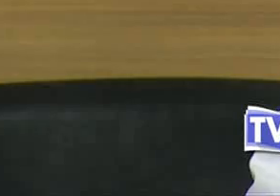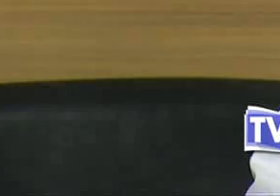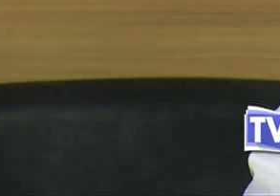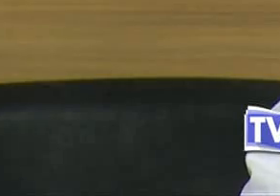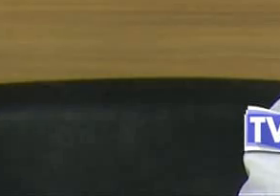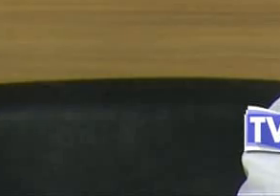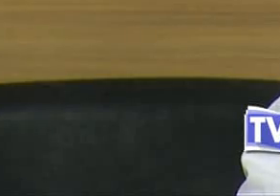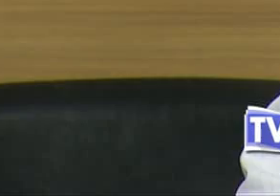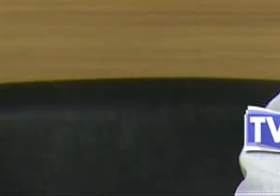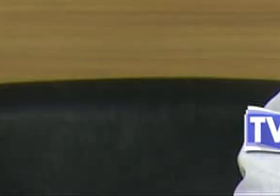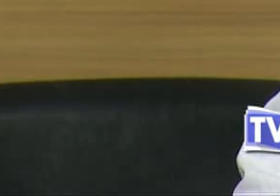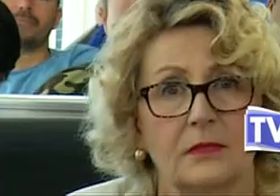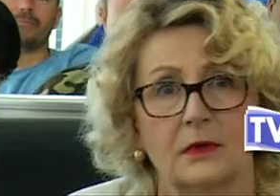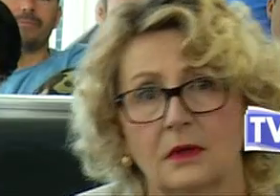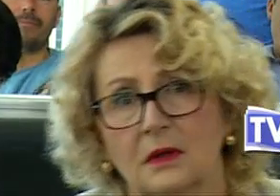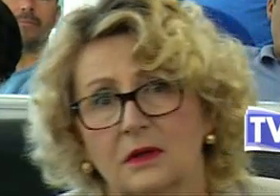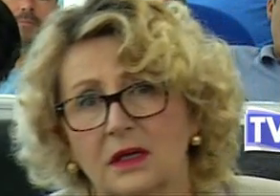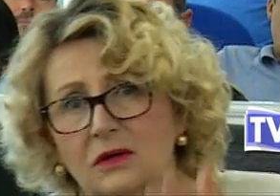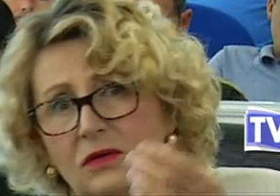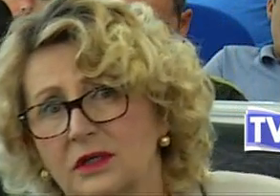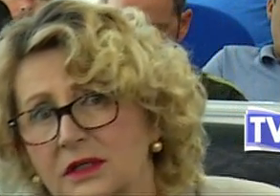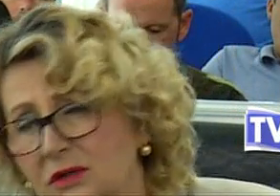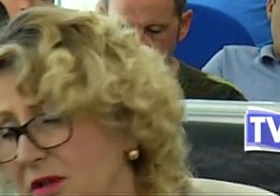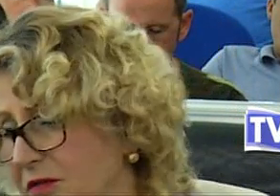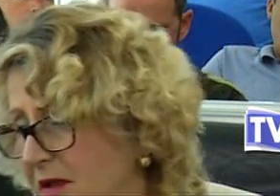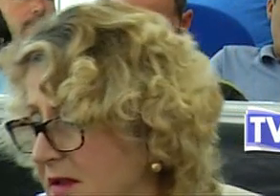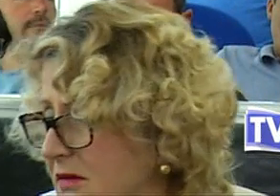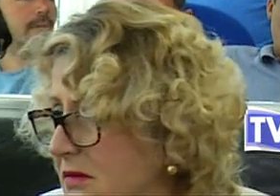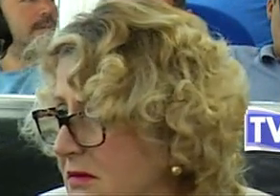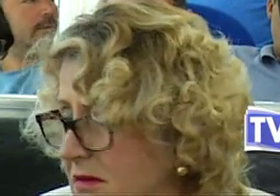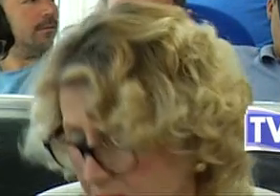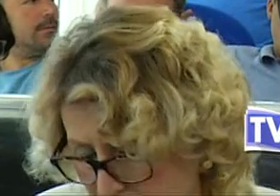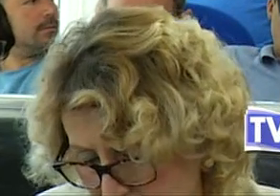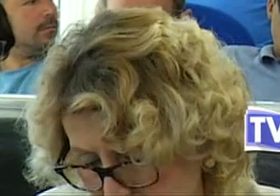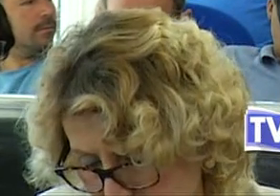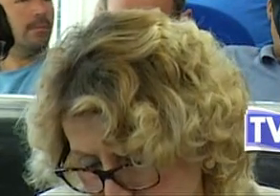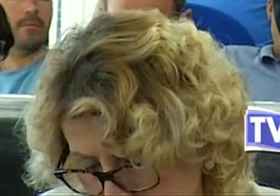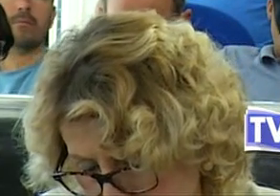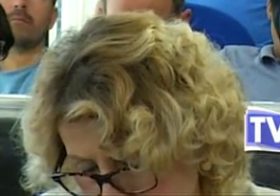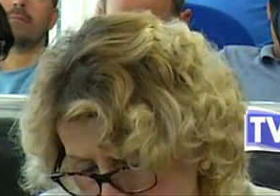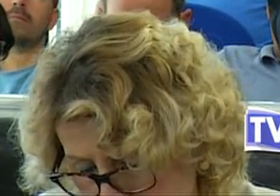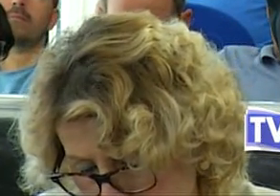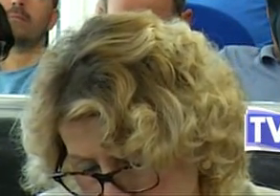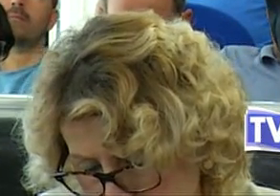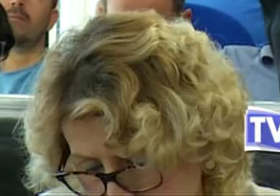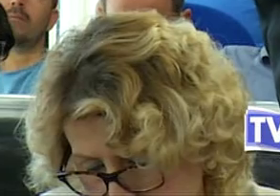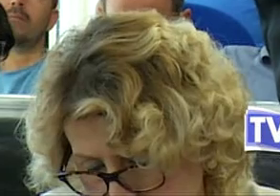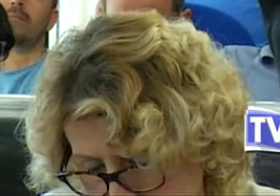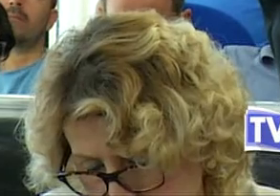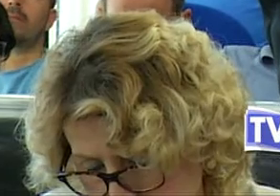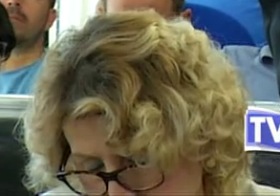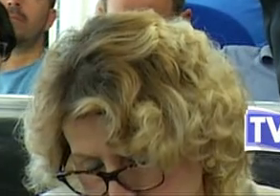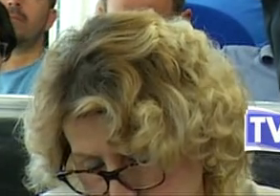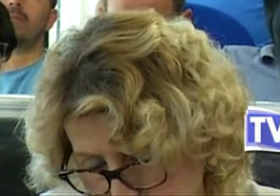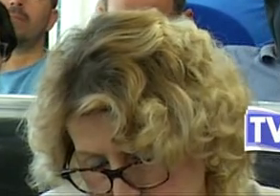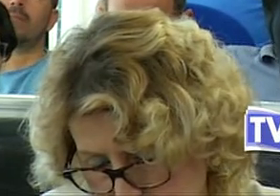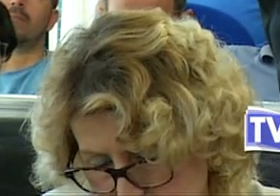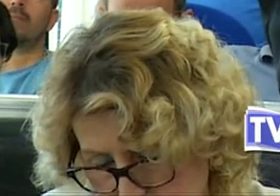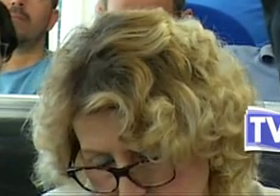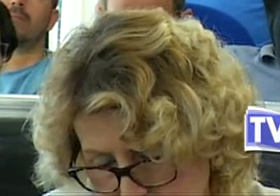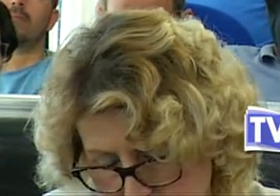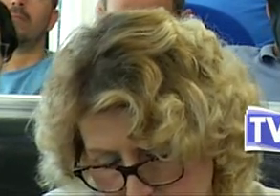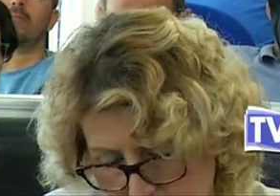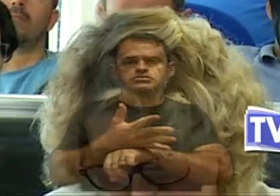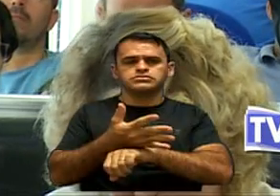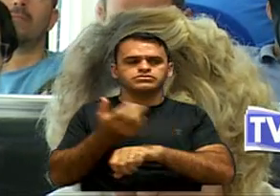Queria cumprimentar um instantinho só, vereador. Queria cumprimentar a Vossa Excelência também pela questão dos ônibus noturnos no período de madrugada. Ah, se